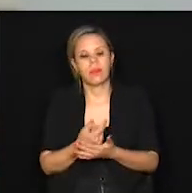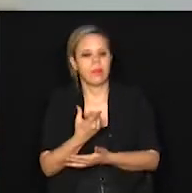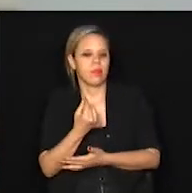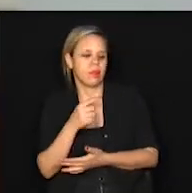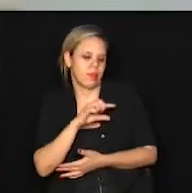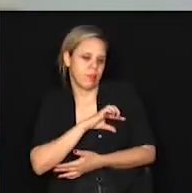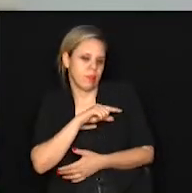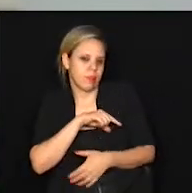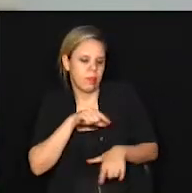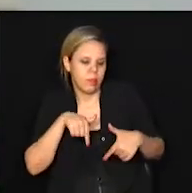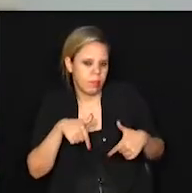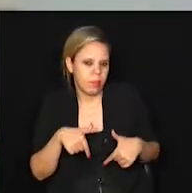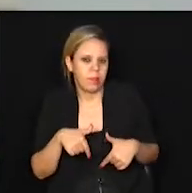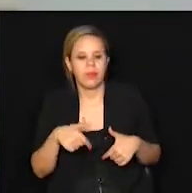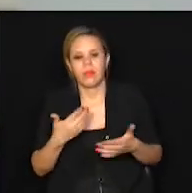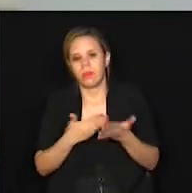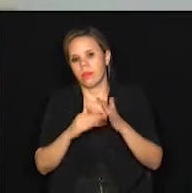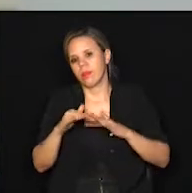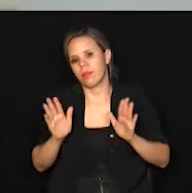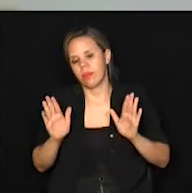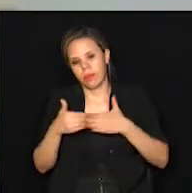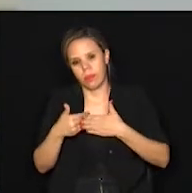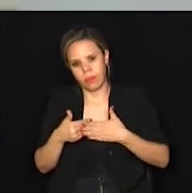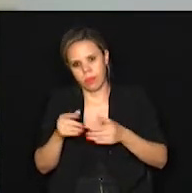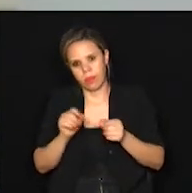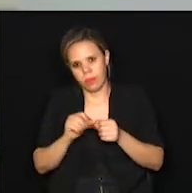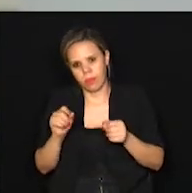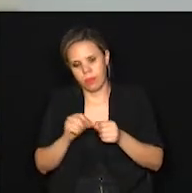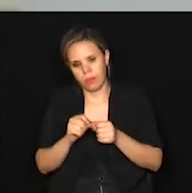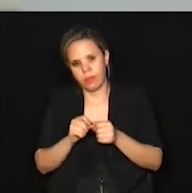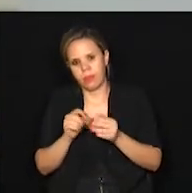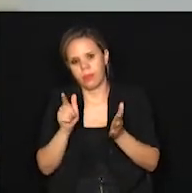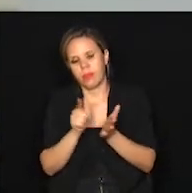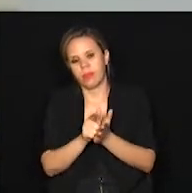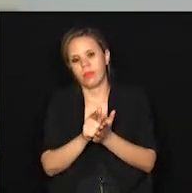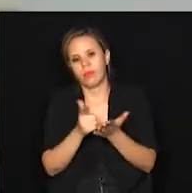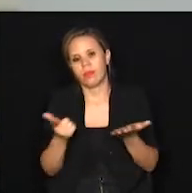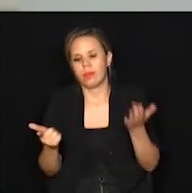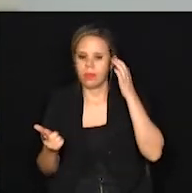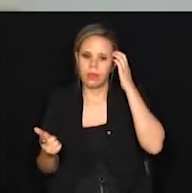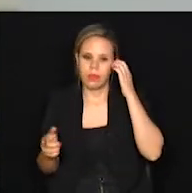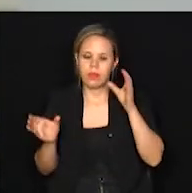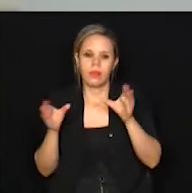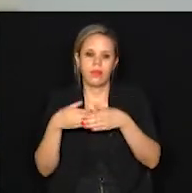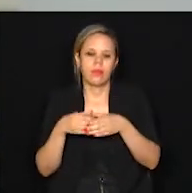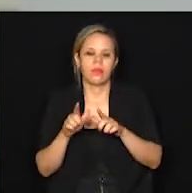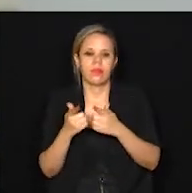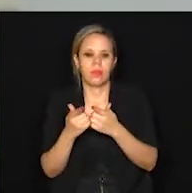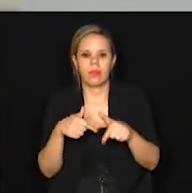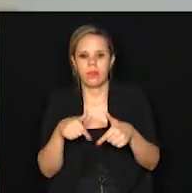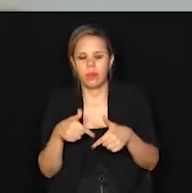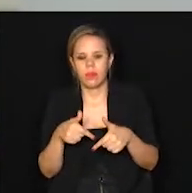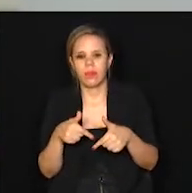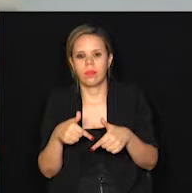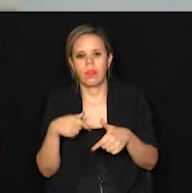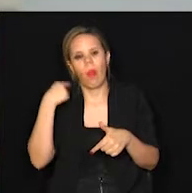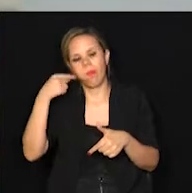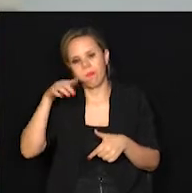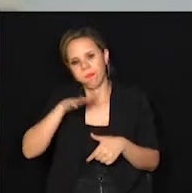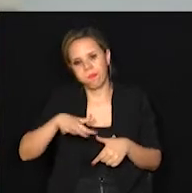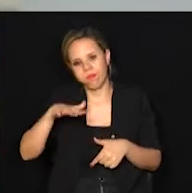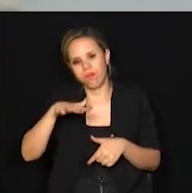as escolas de fato estavam fechadas. Foi feita inclusive uma nota técnica pelo grupo de trabalho da Procuradoria-Geral do Trabalho, que nós divulgamos,